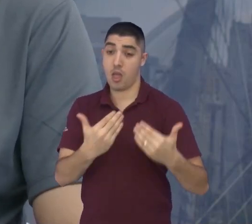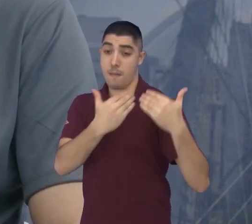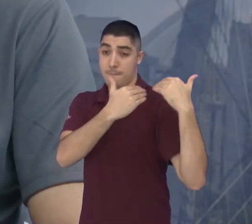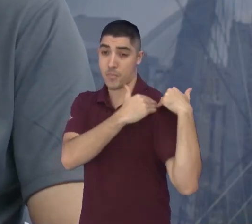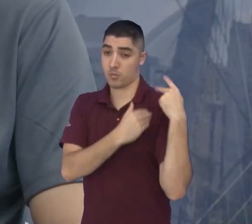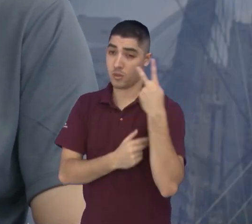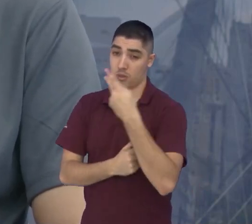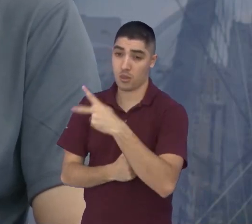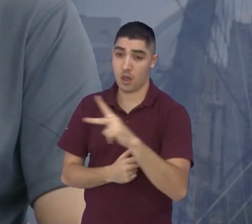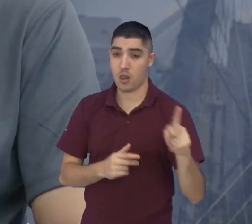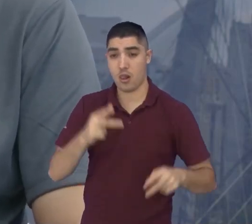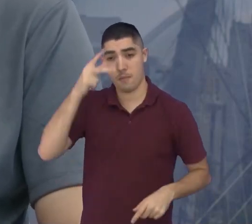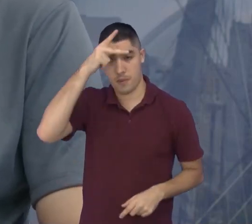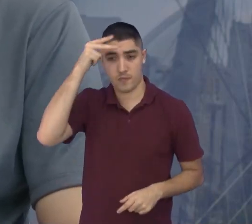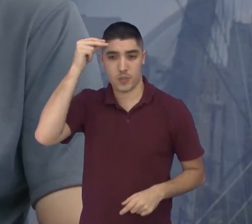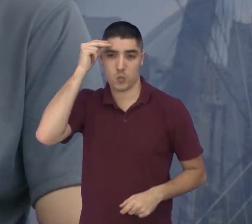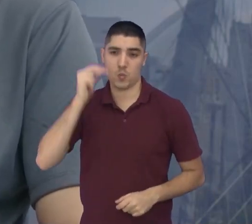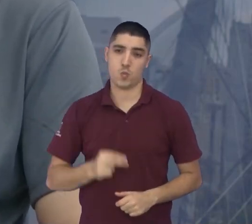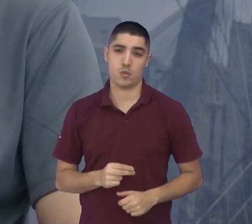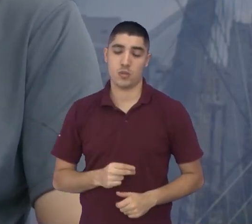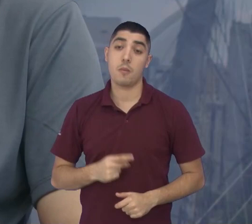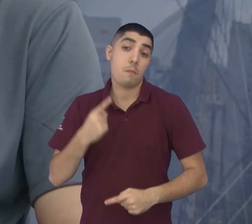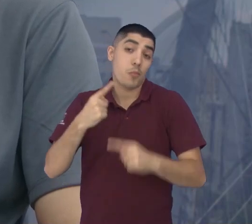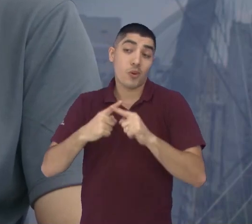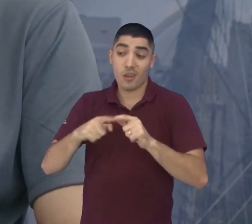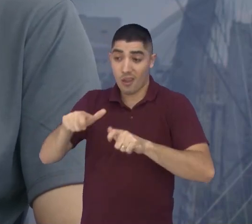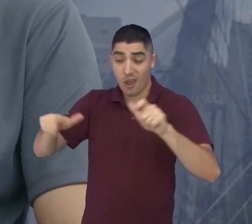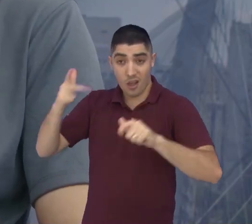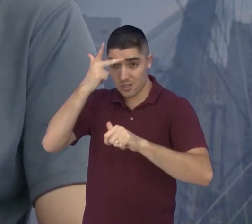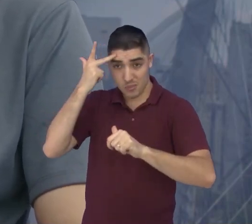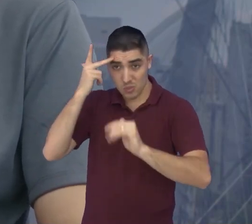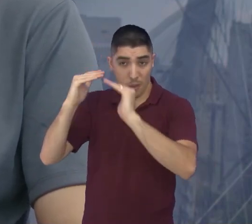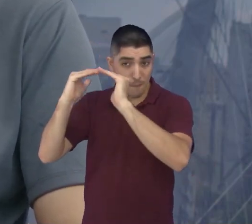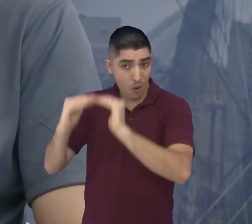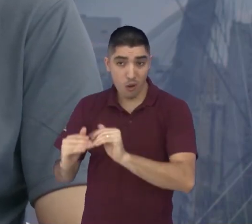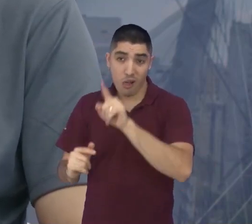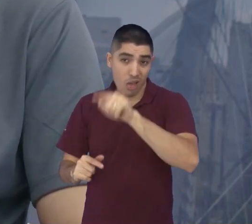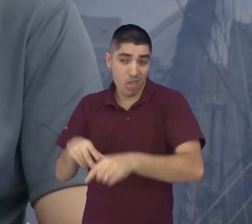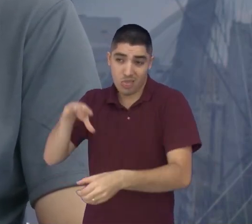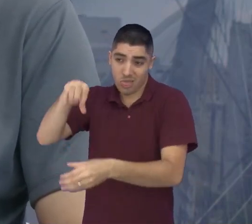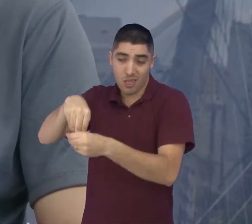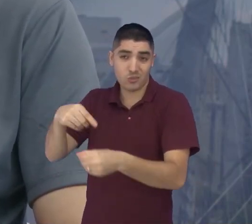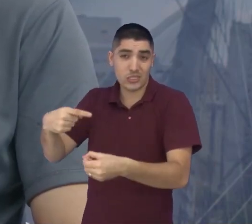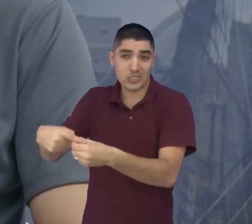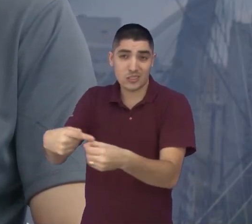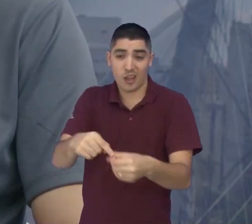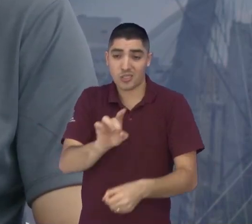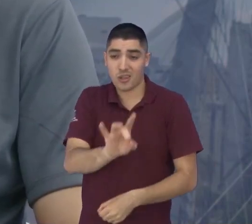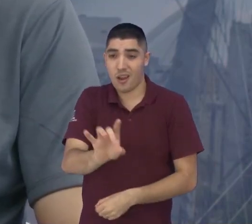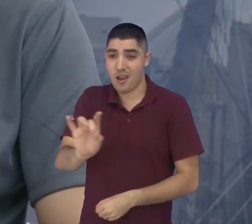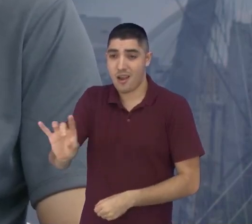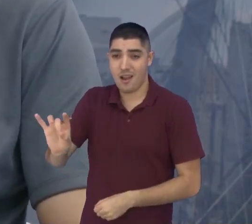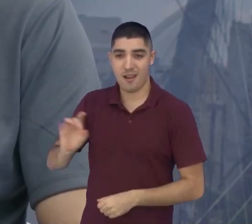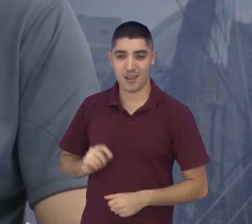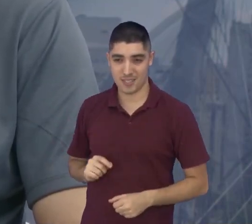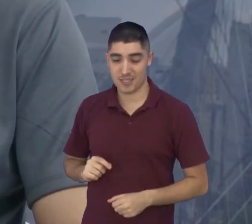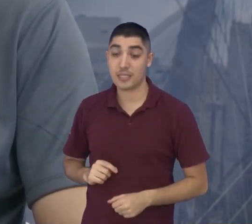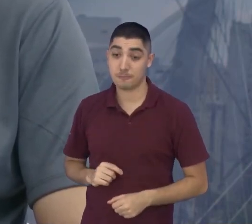nos municípios. Então, os municípios precisam ter essa prioridade de elencar os